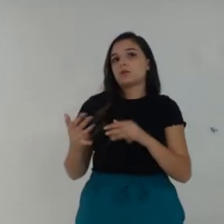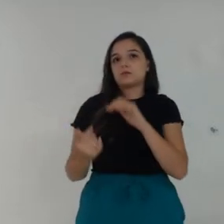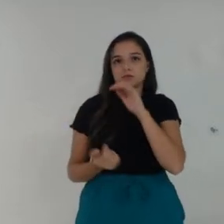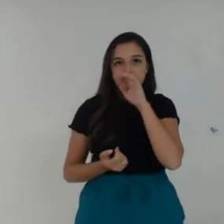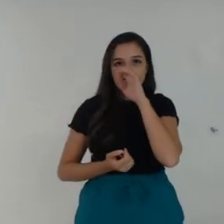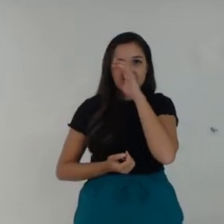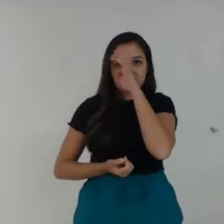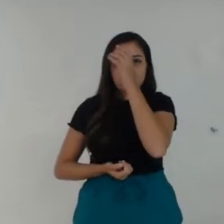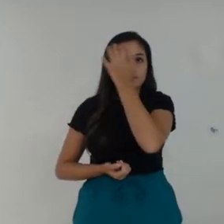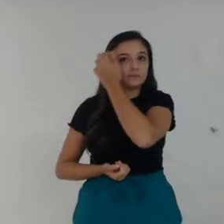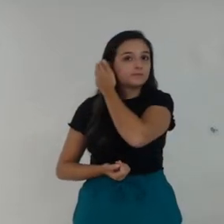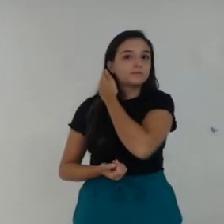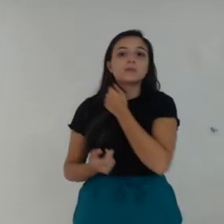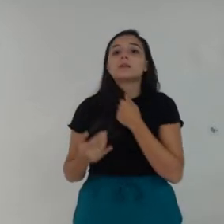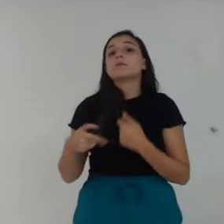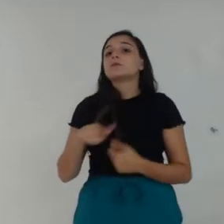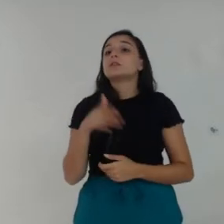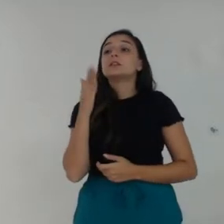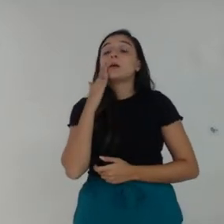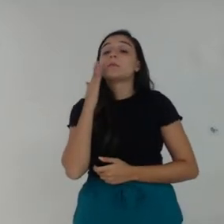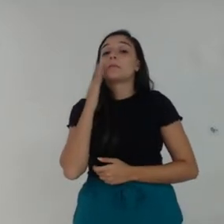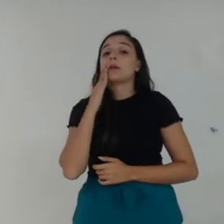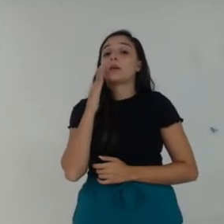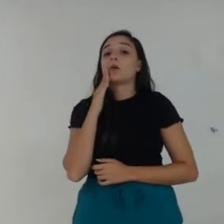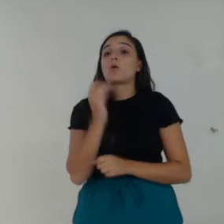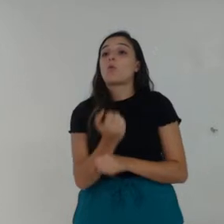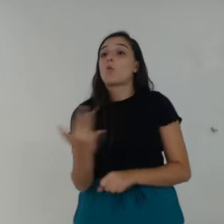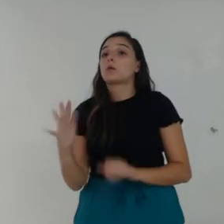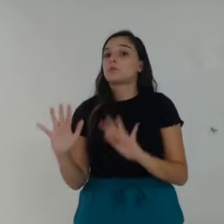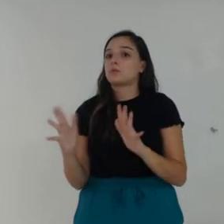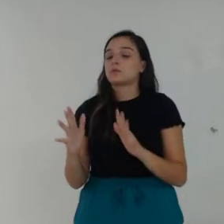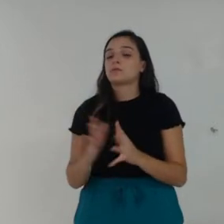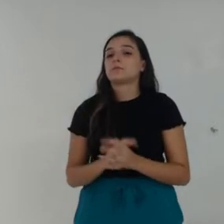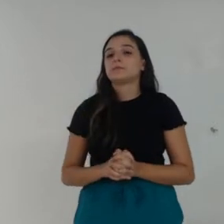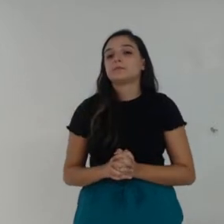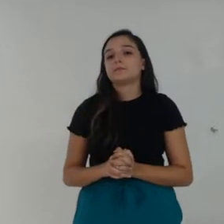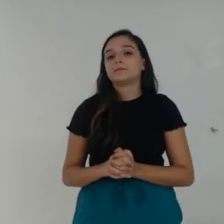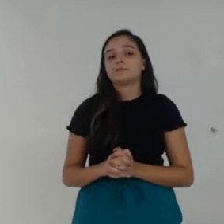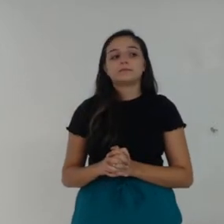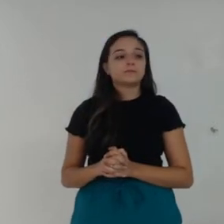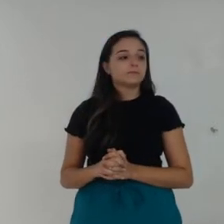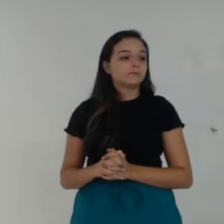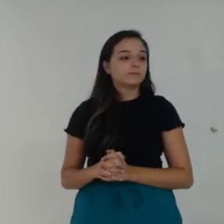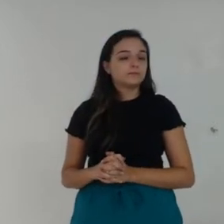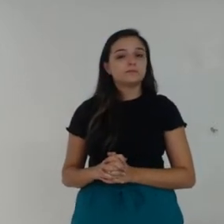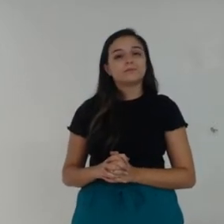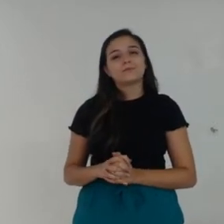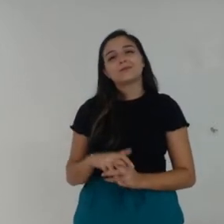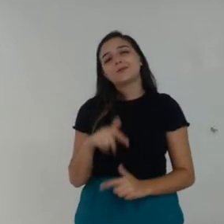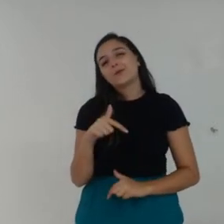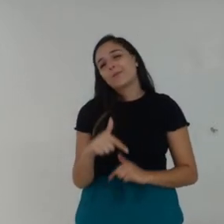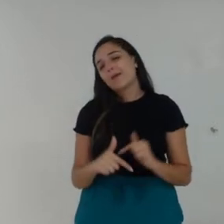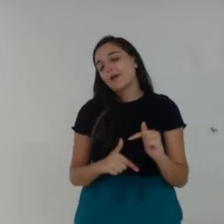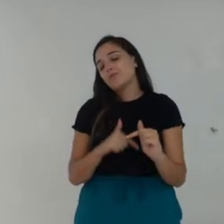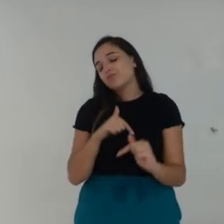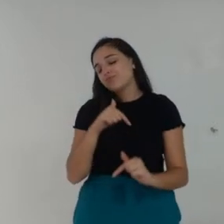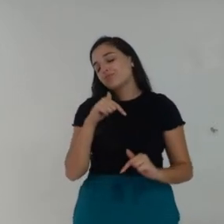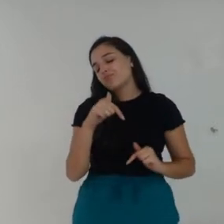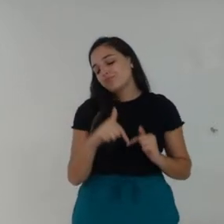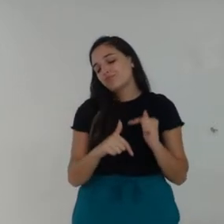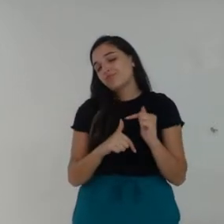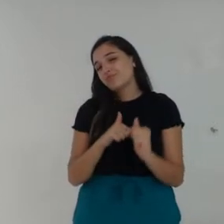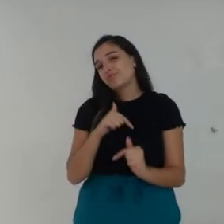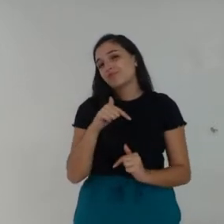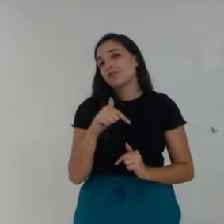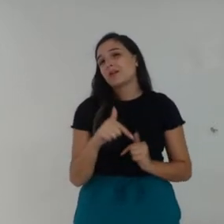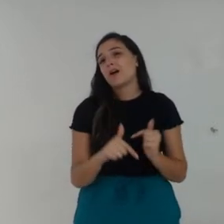Só para vocês terem ideia. Bom, então, claro, o trabalho era tão grande, né, que a gente